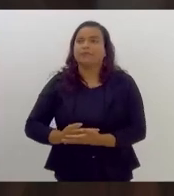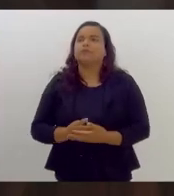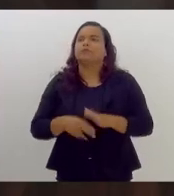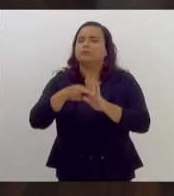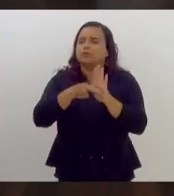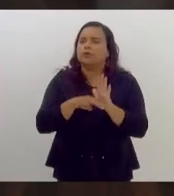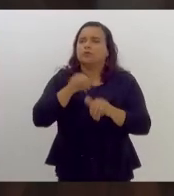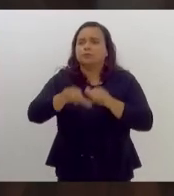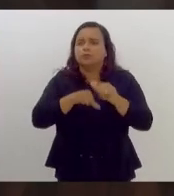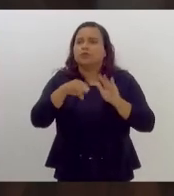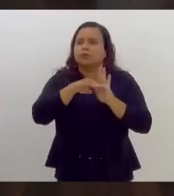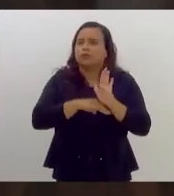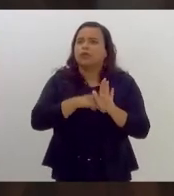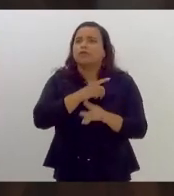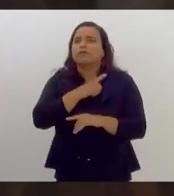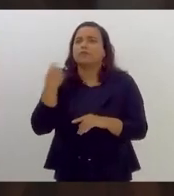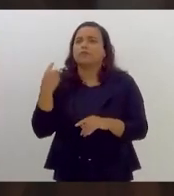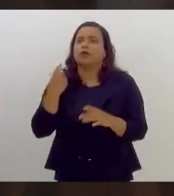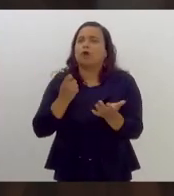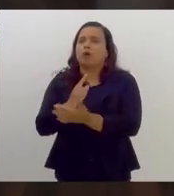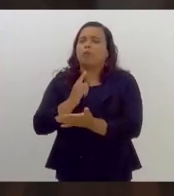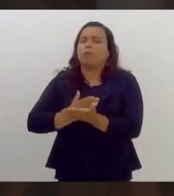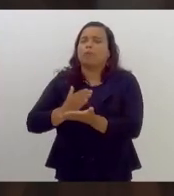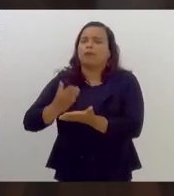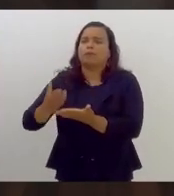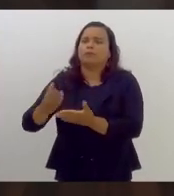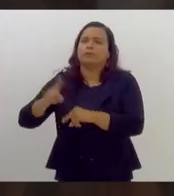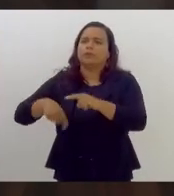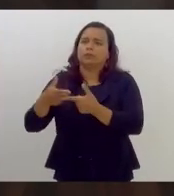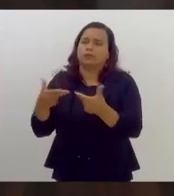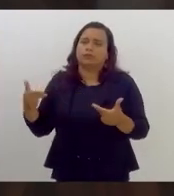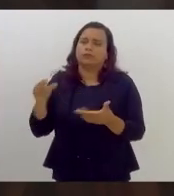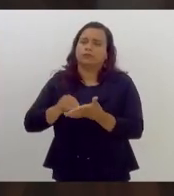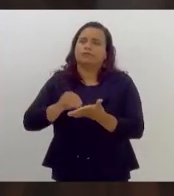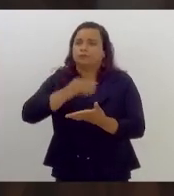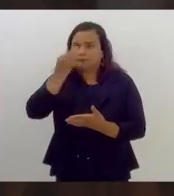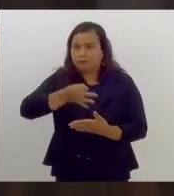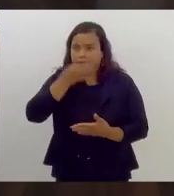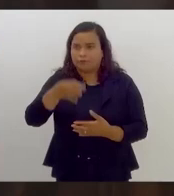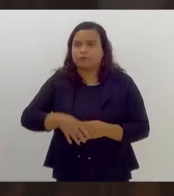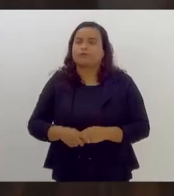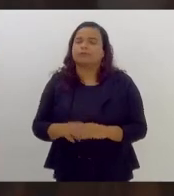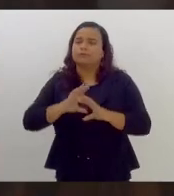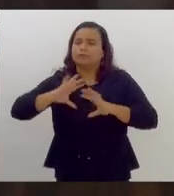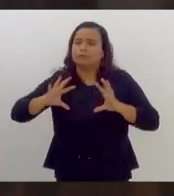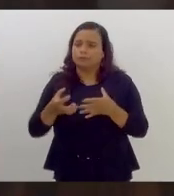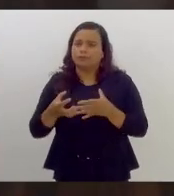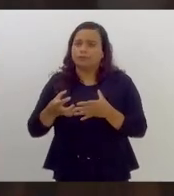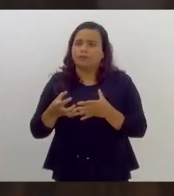data do vencimento de compra parcelada de um bem. Pendendo de parecer, a Comissão de